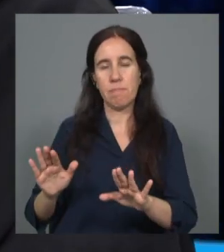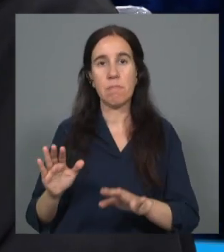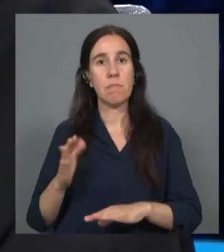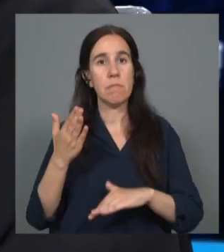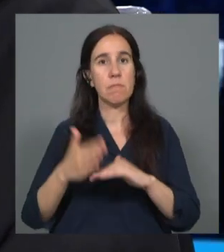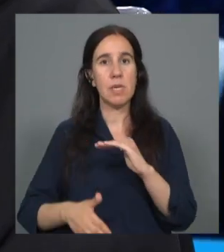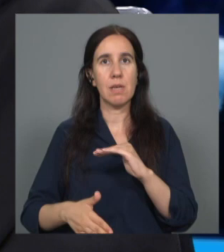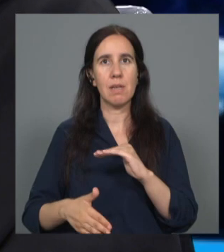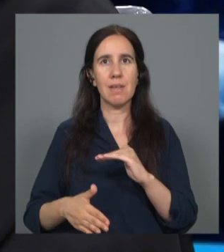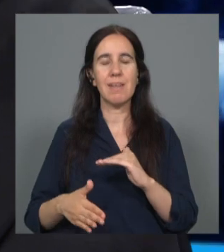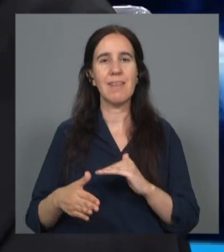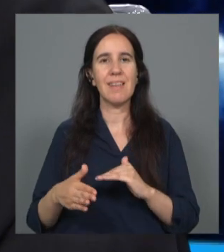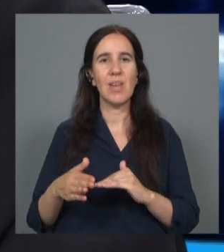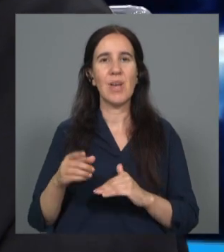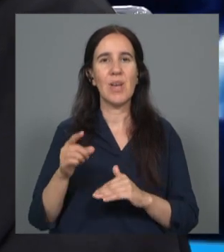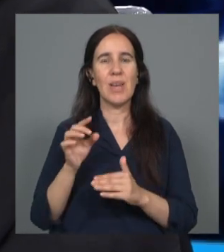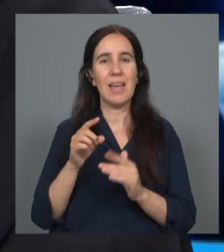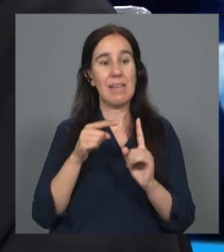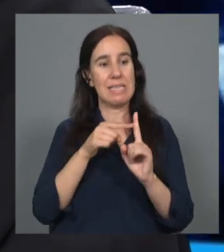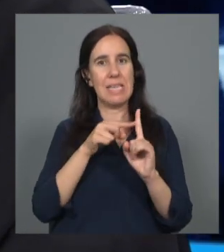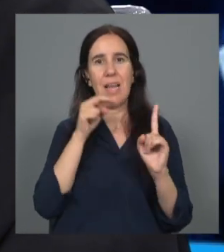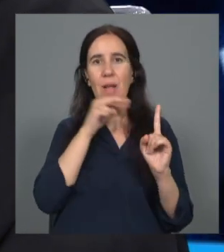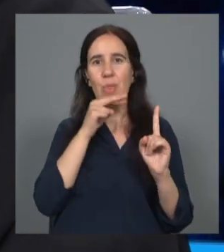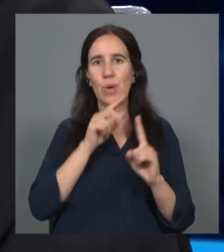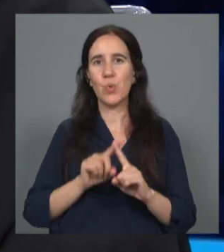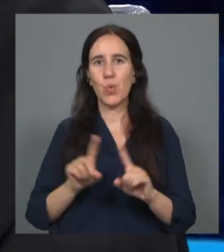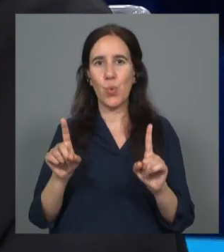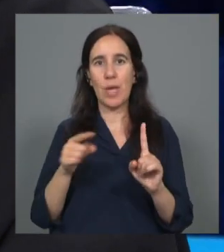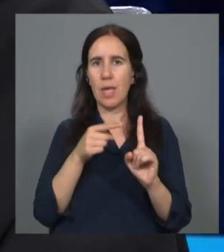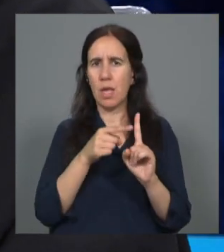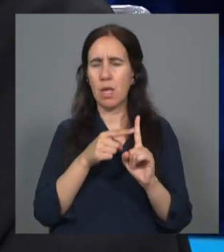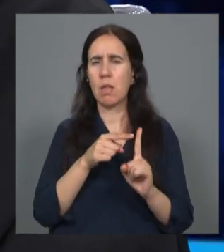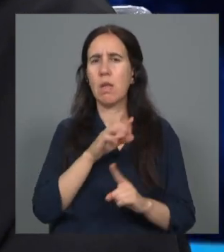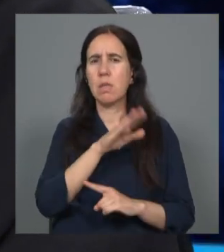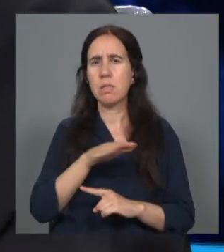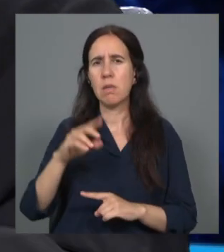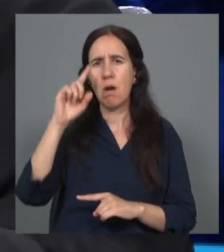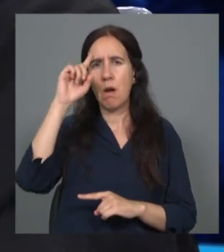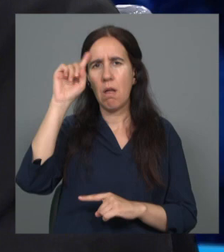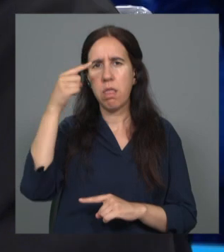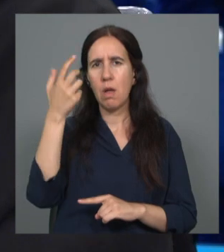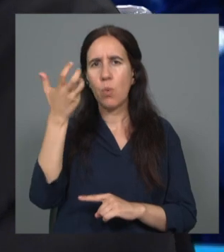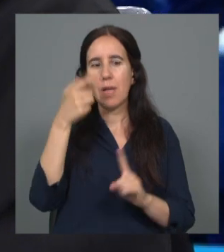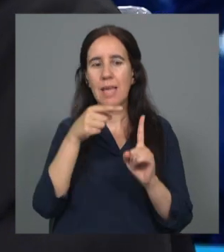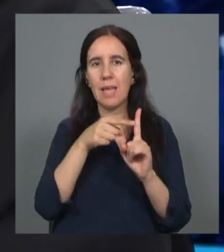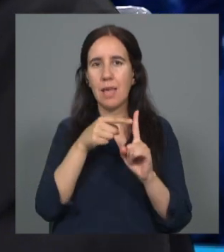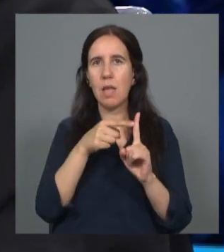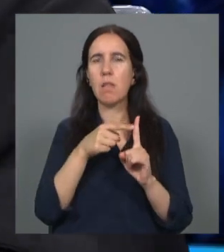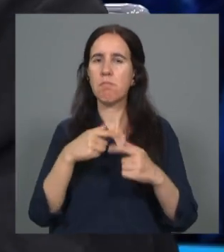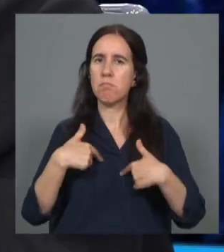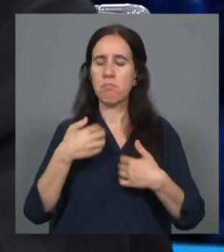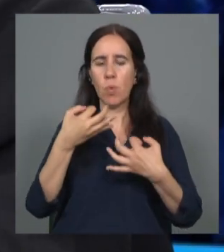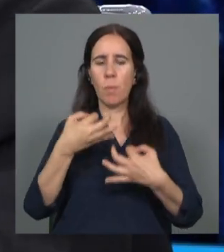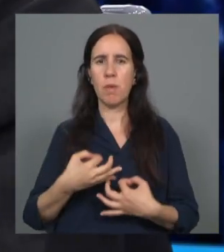a característica grande de António. Apesar da sua ciência e da sua cultura, ele sempre ficou muito